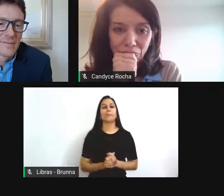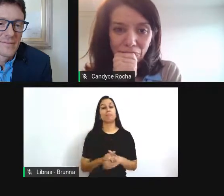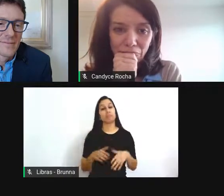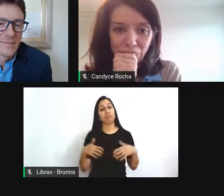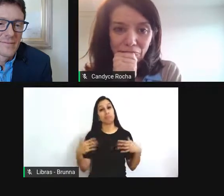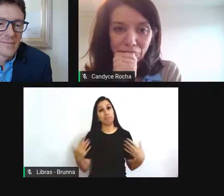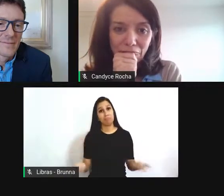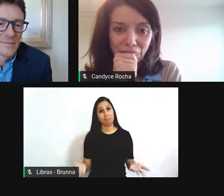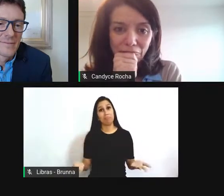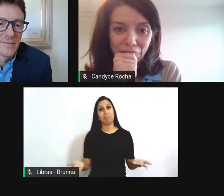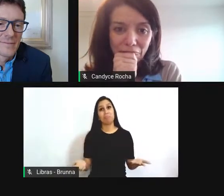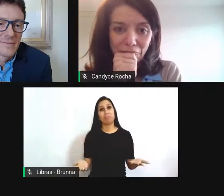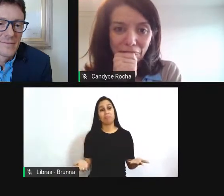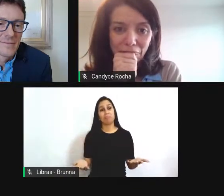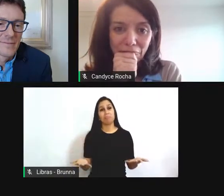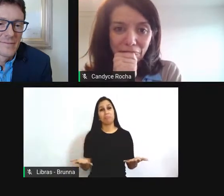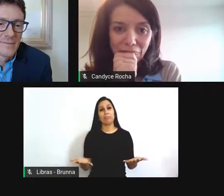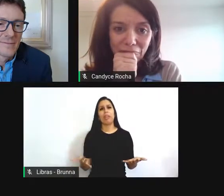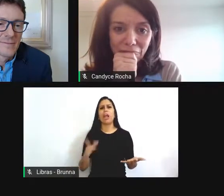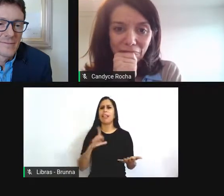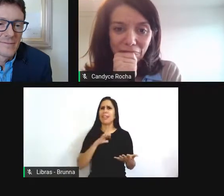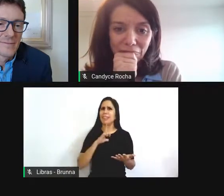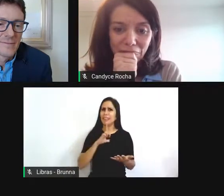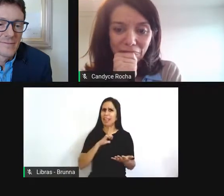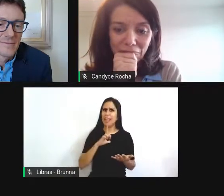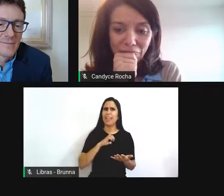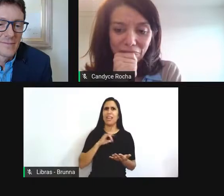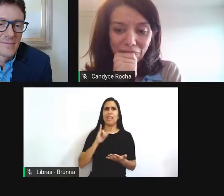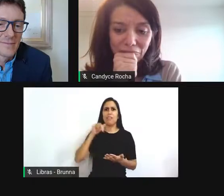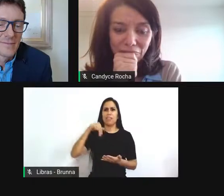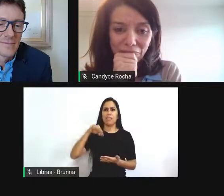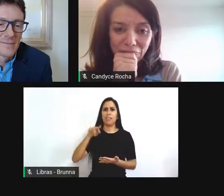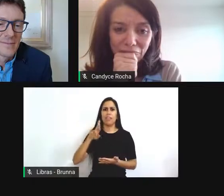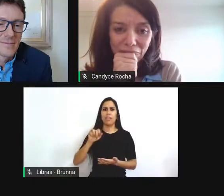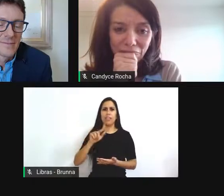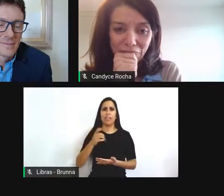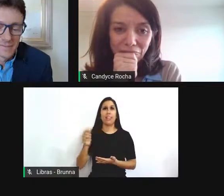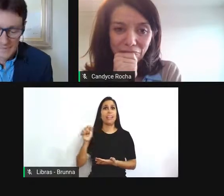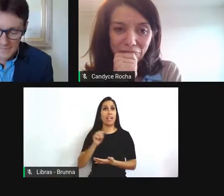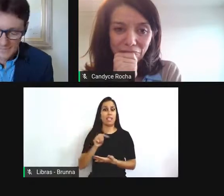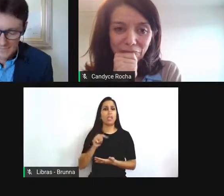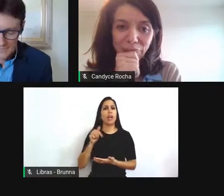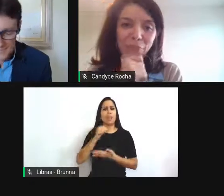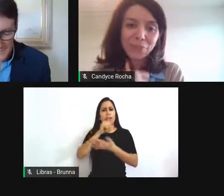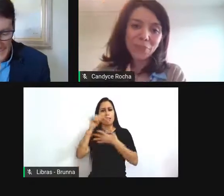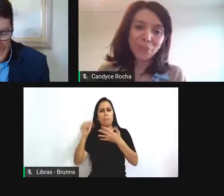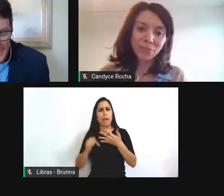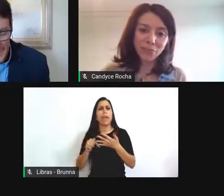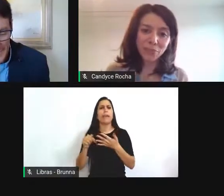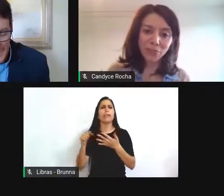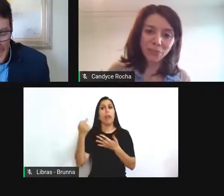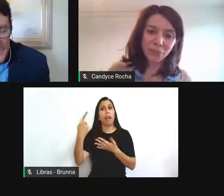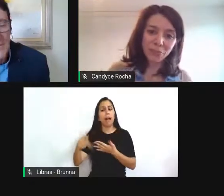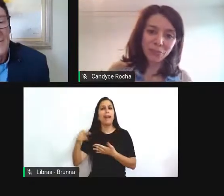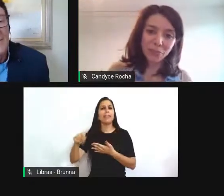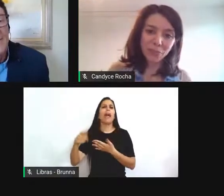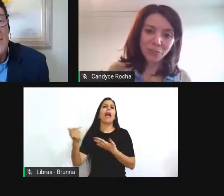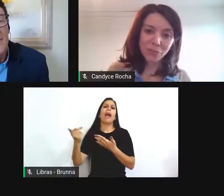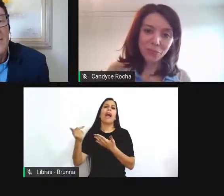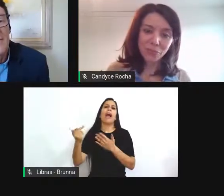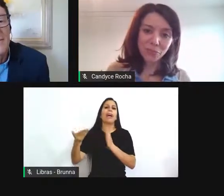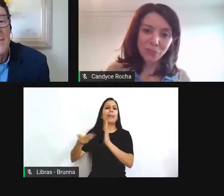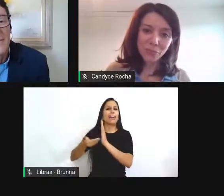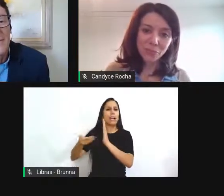assim, houve muita integração nesse aspecto da Câmara dos Deputados com o Parlamento Europeu. Esses